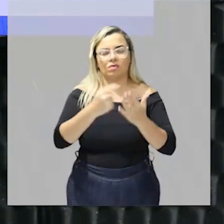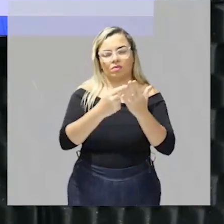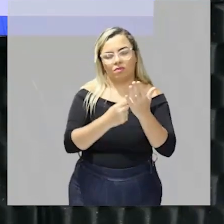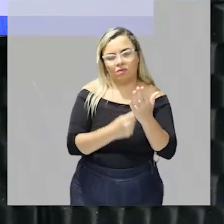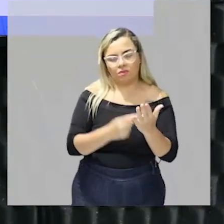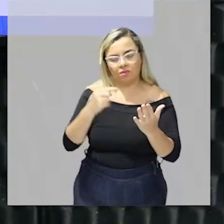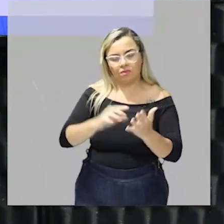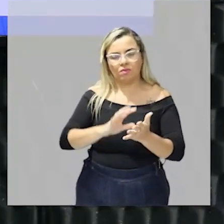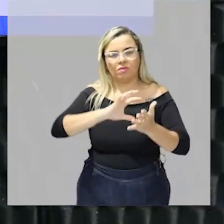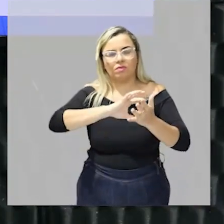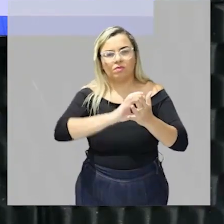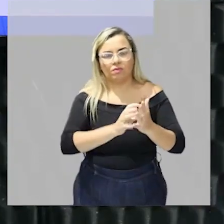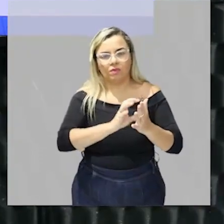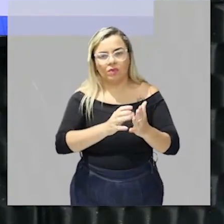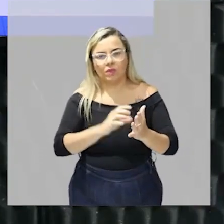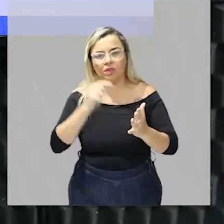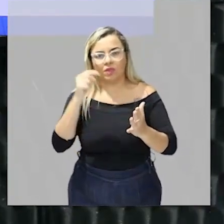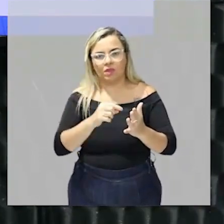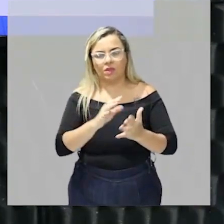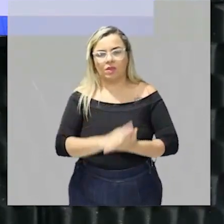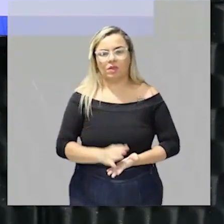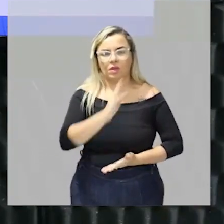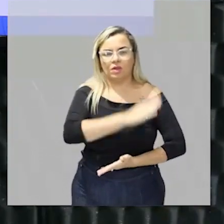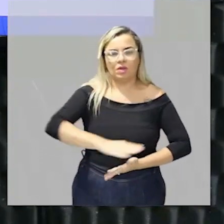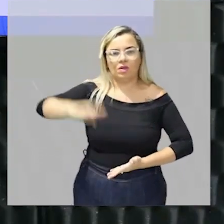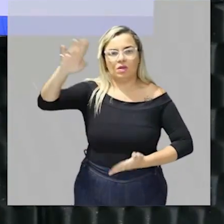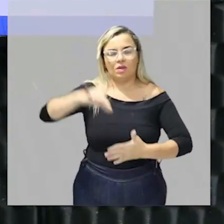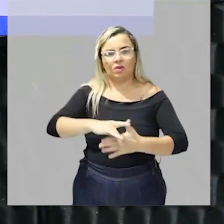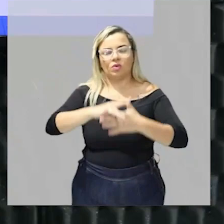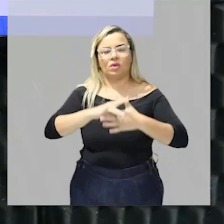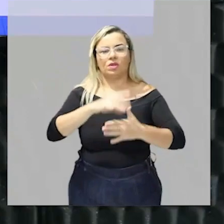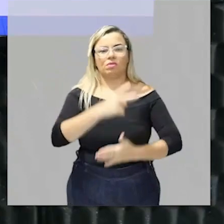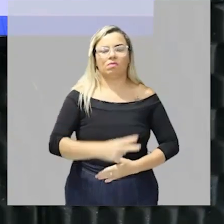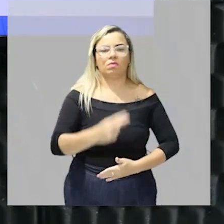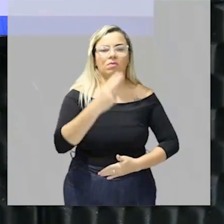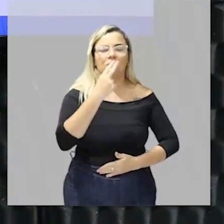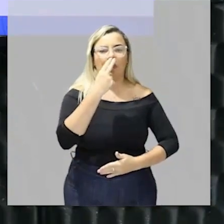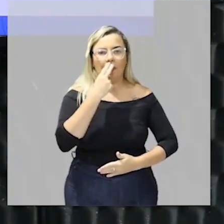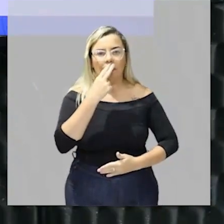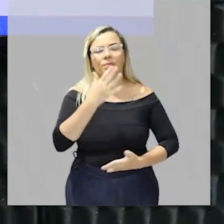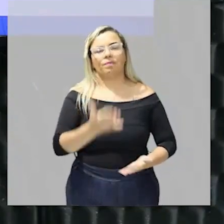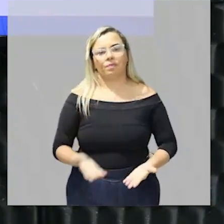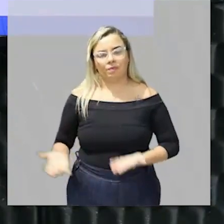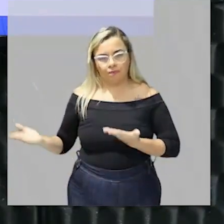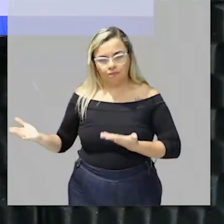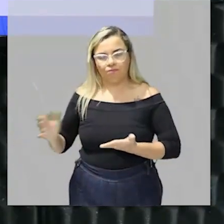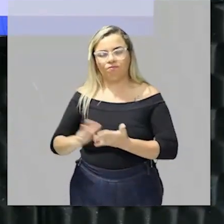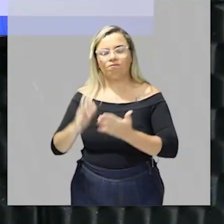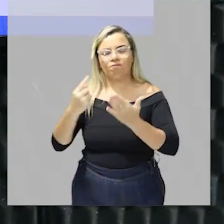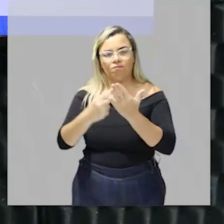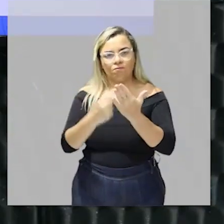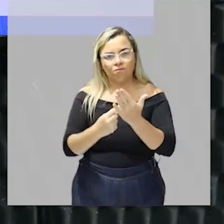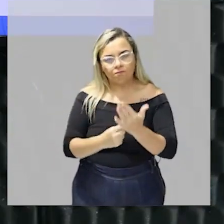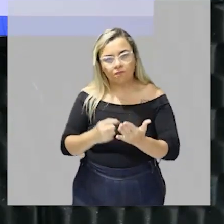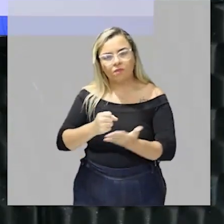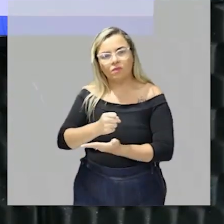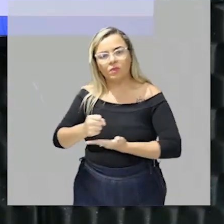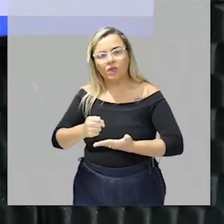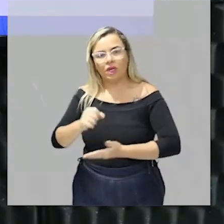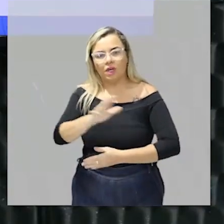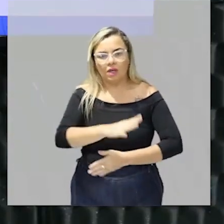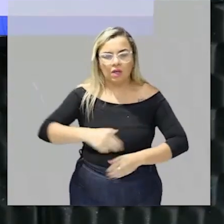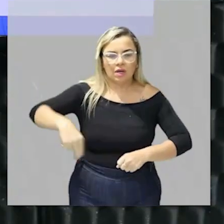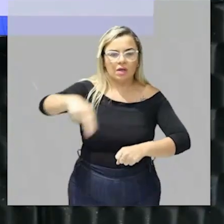do partido nazista, do líder nazista, é um projeto, basicamente, que a